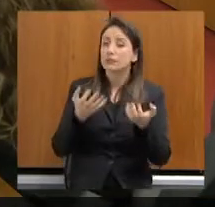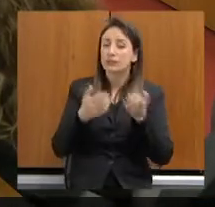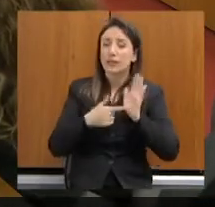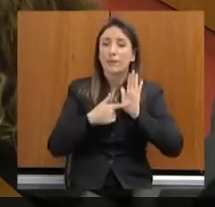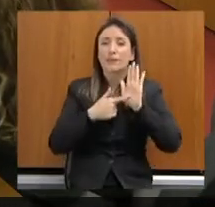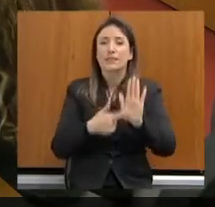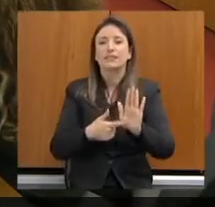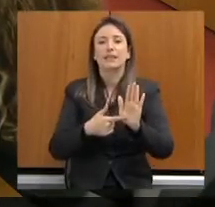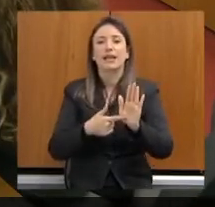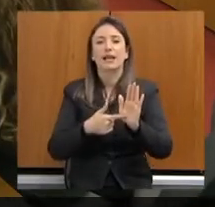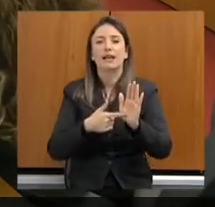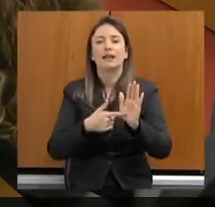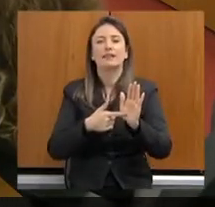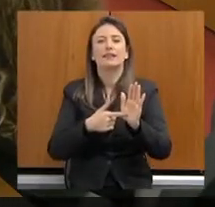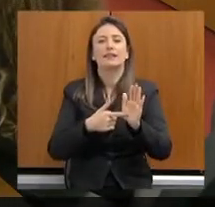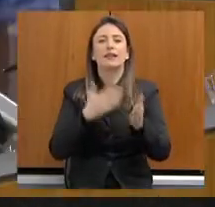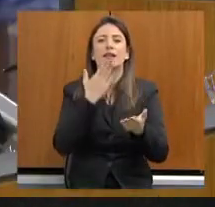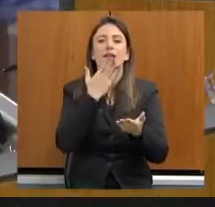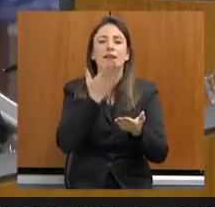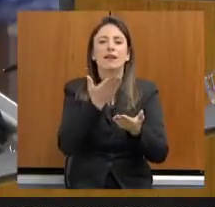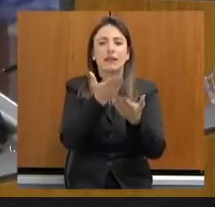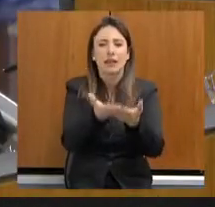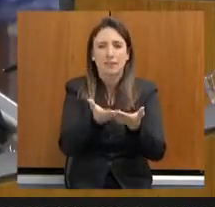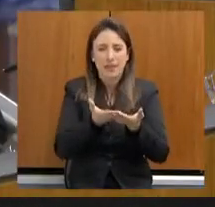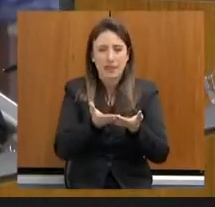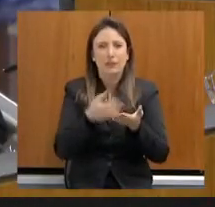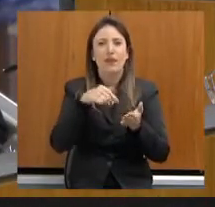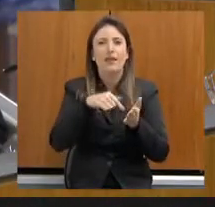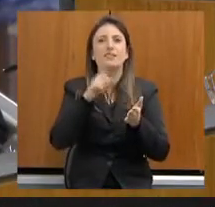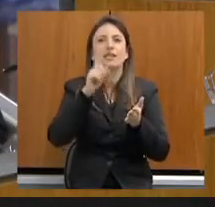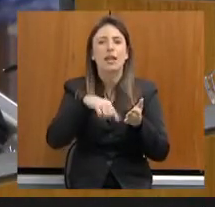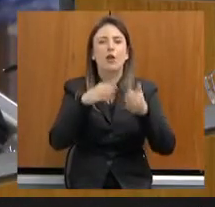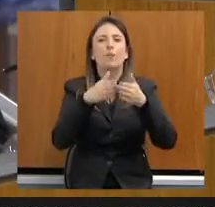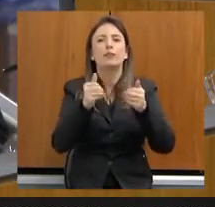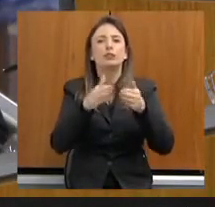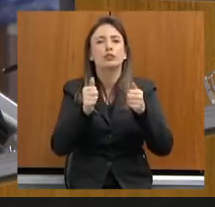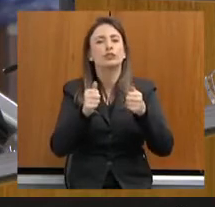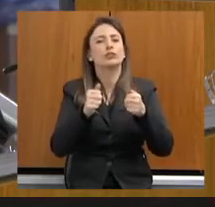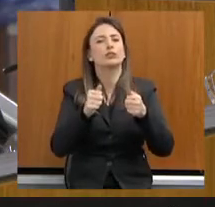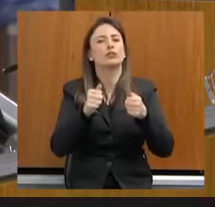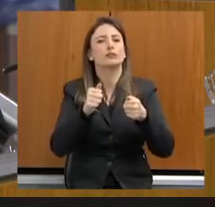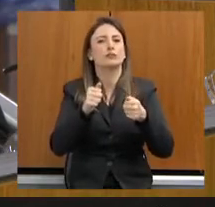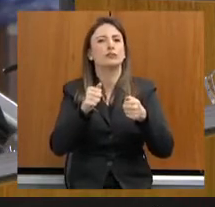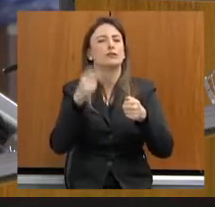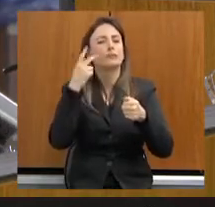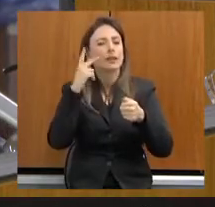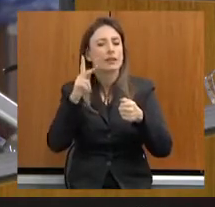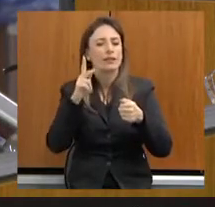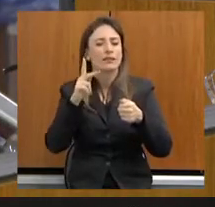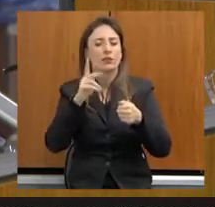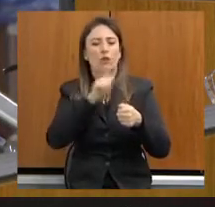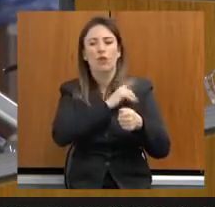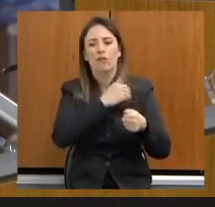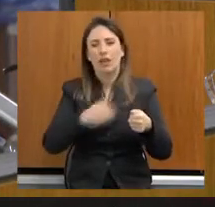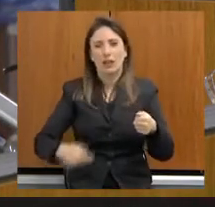que já está sendo protocolado é um pedido de providências para governadoria do Estado